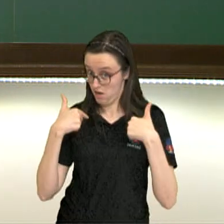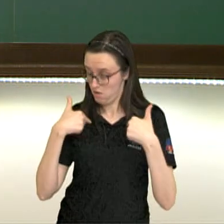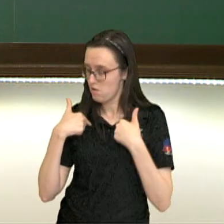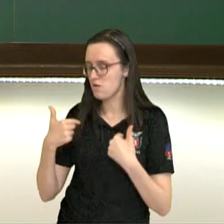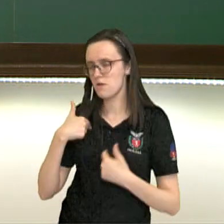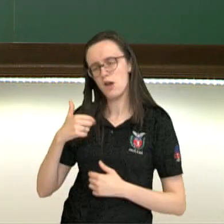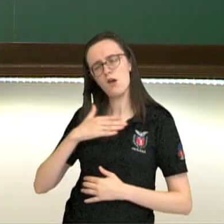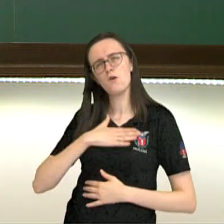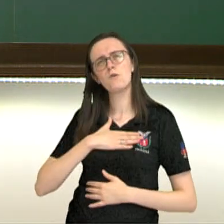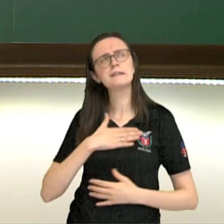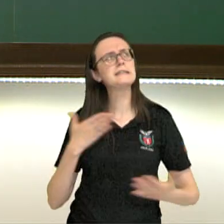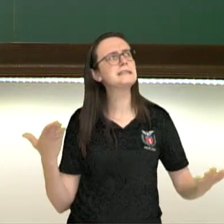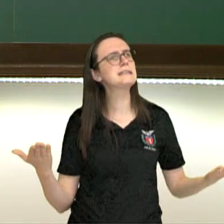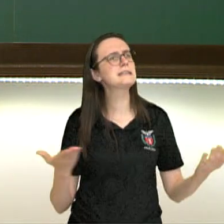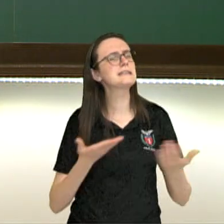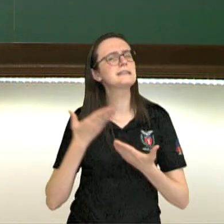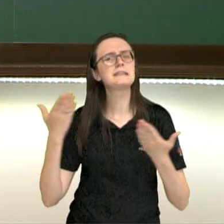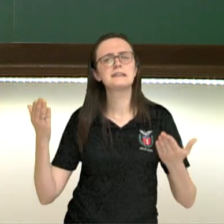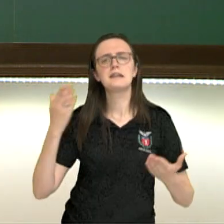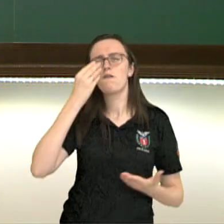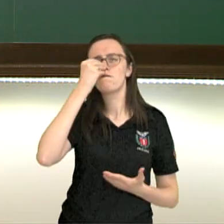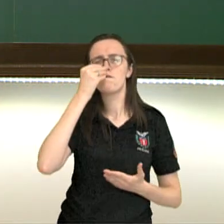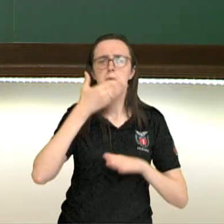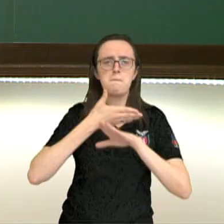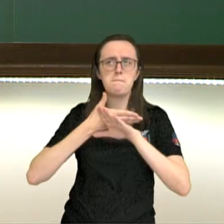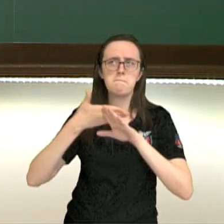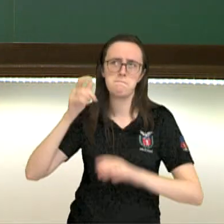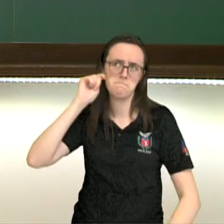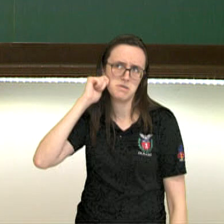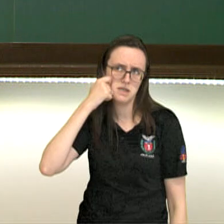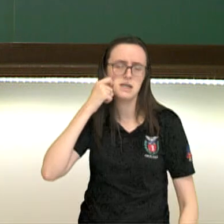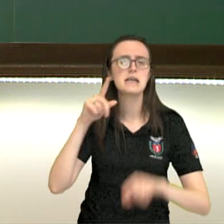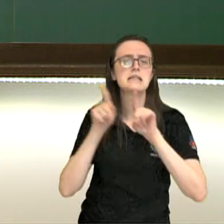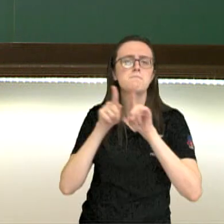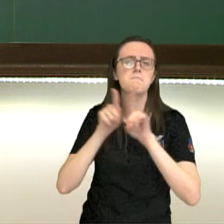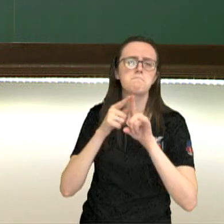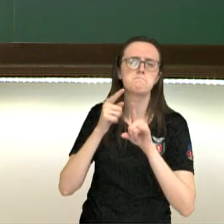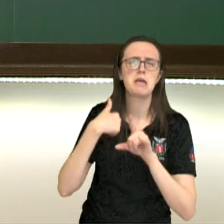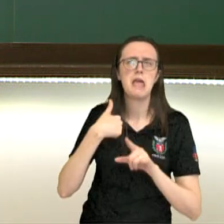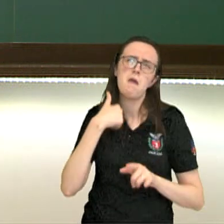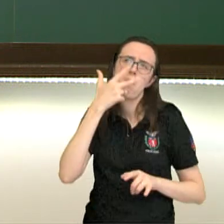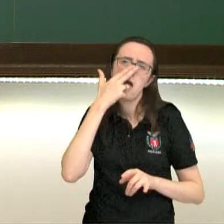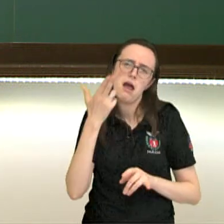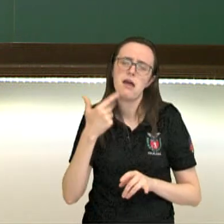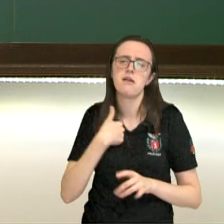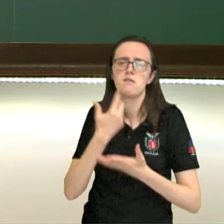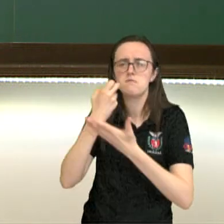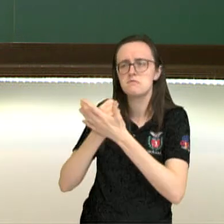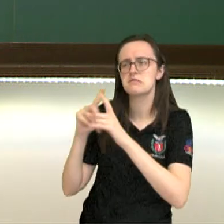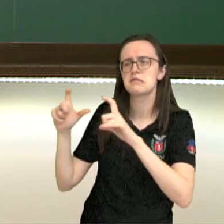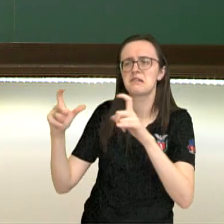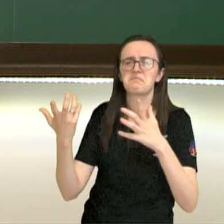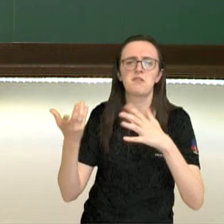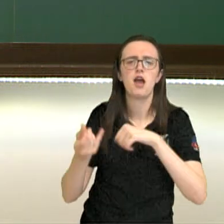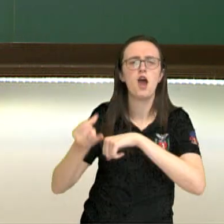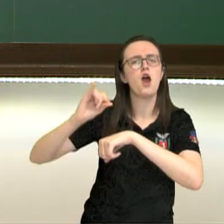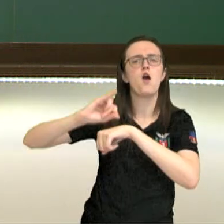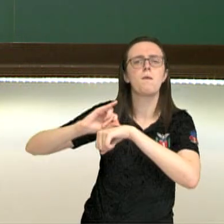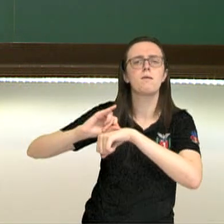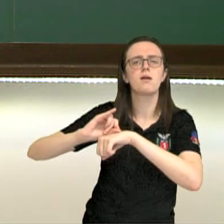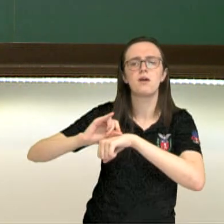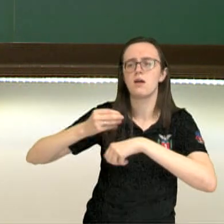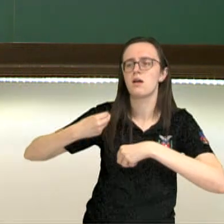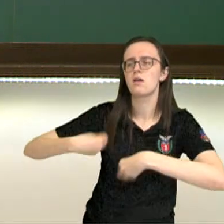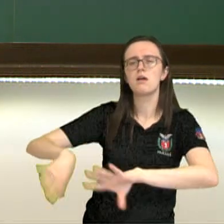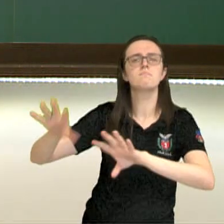gostaria de trabalhar com fotos preto e branca e provavelmente eu iria fazer registros de objetos esquecidos